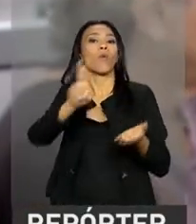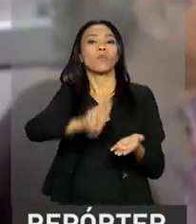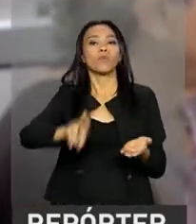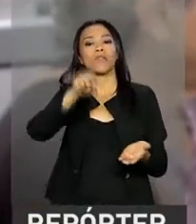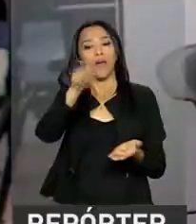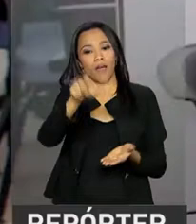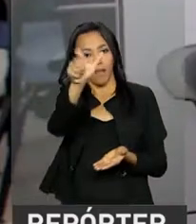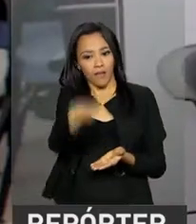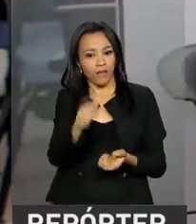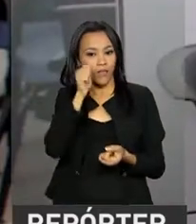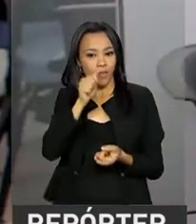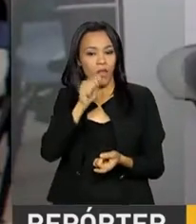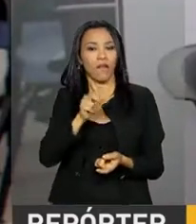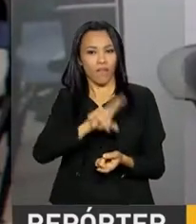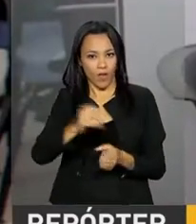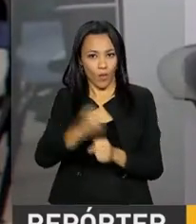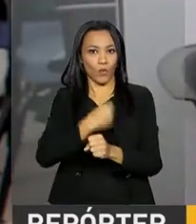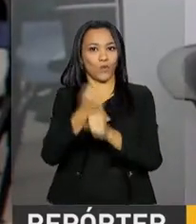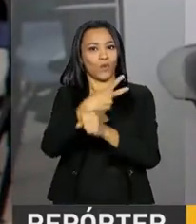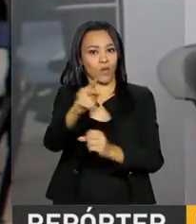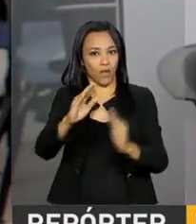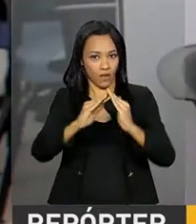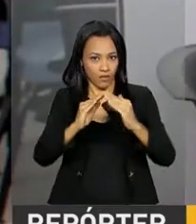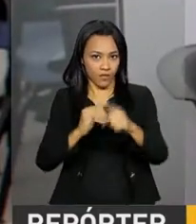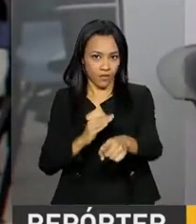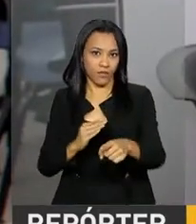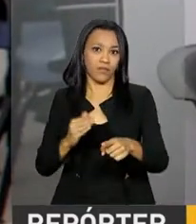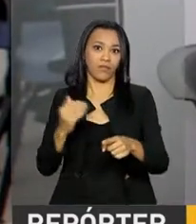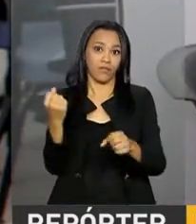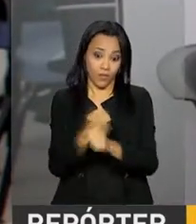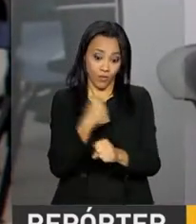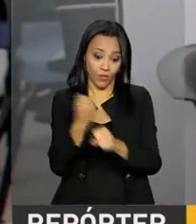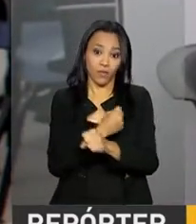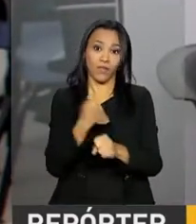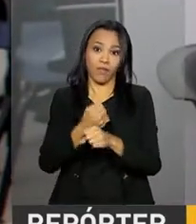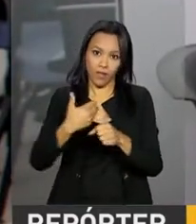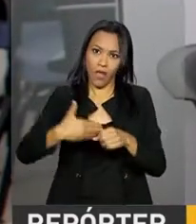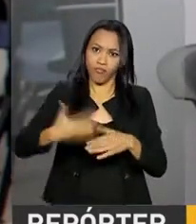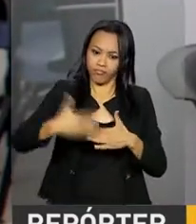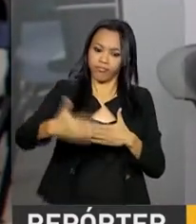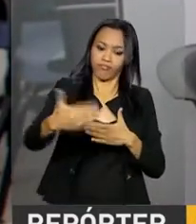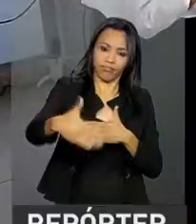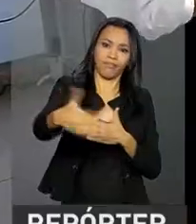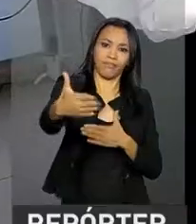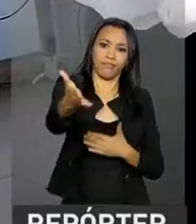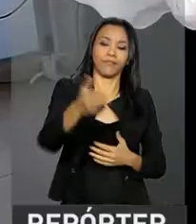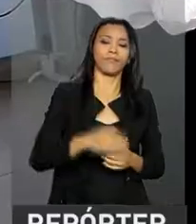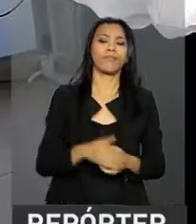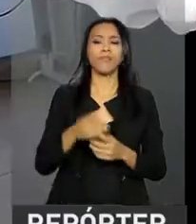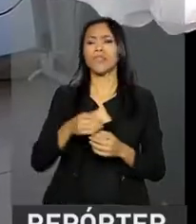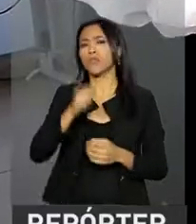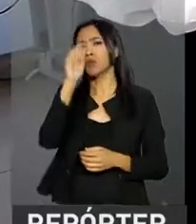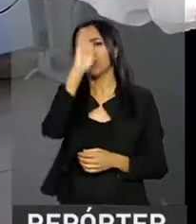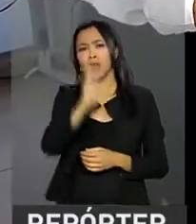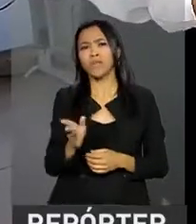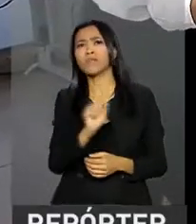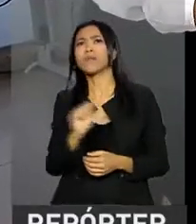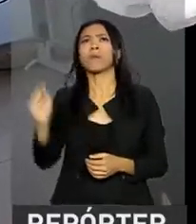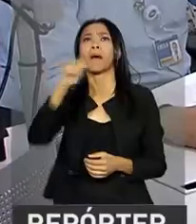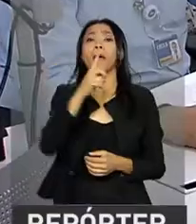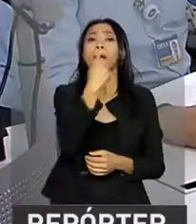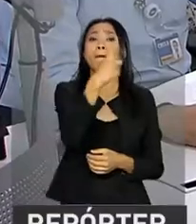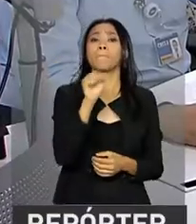é raimunda costa e nesta casa nem a obra está em andamento em todo o país